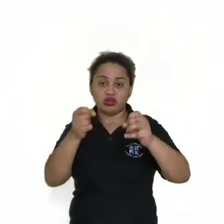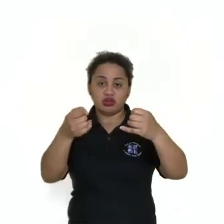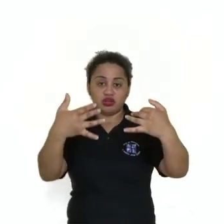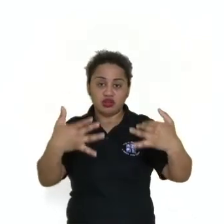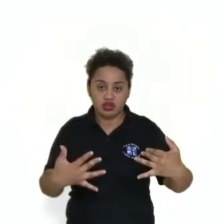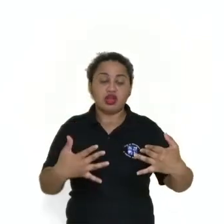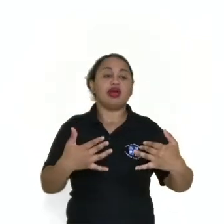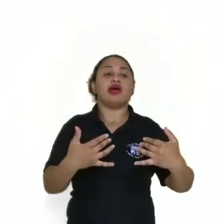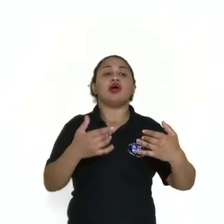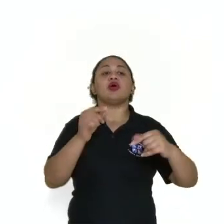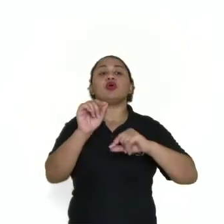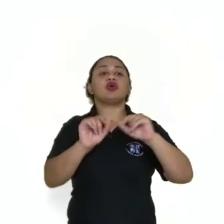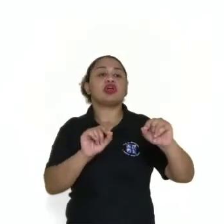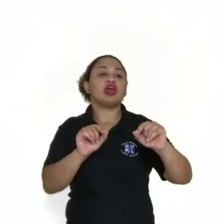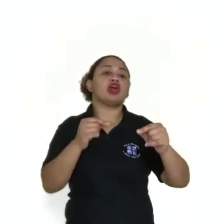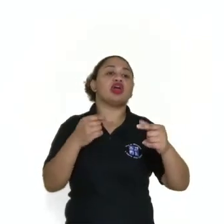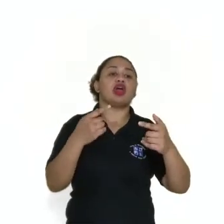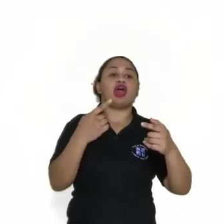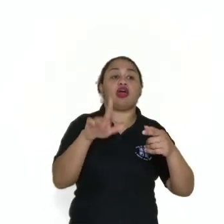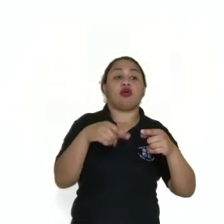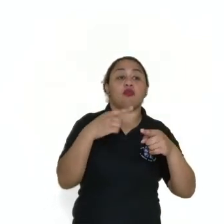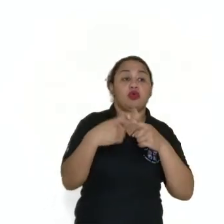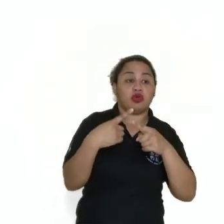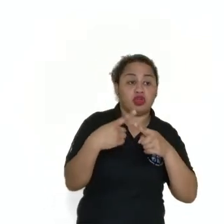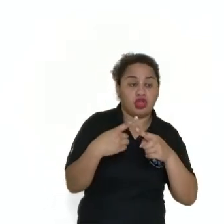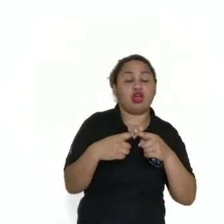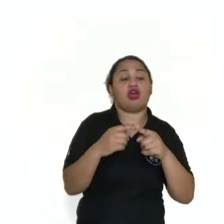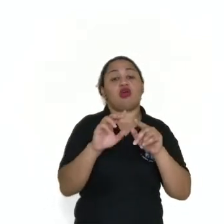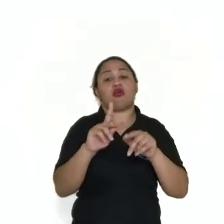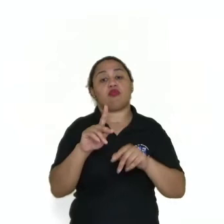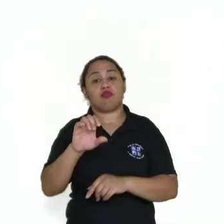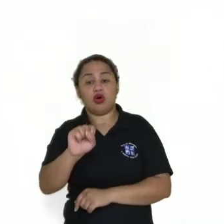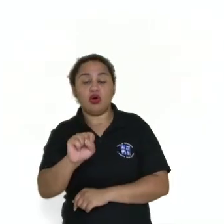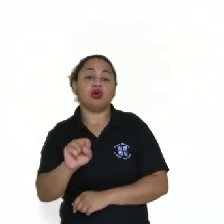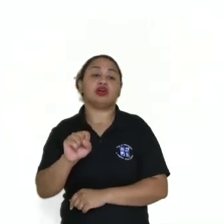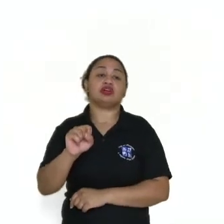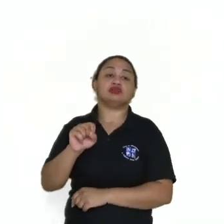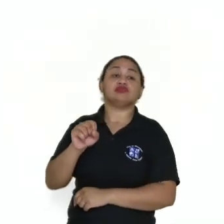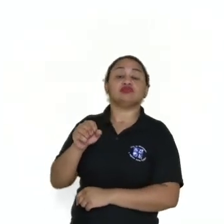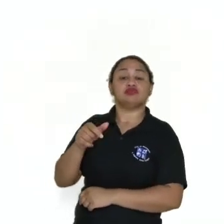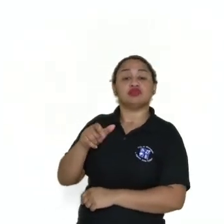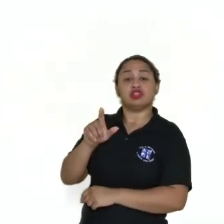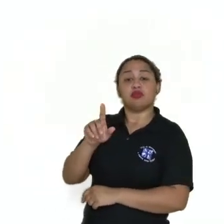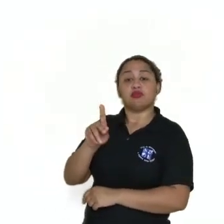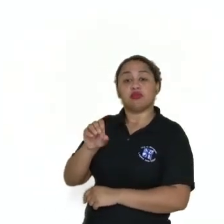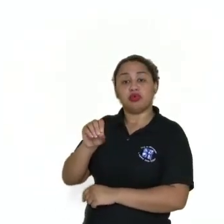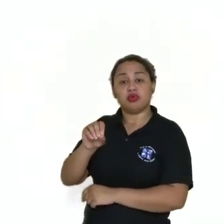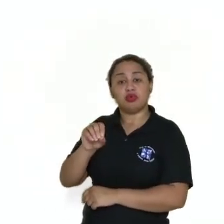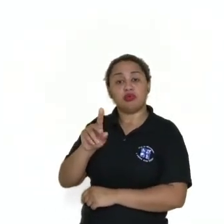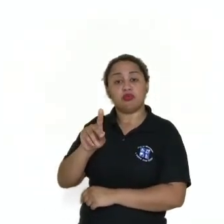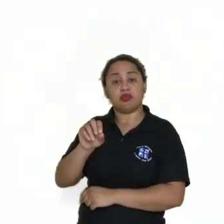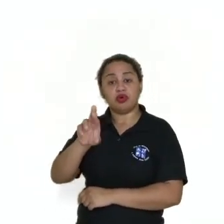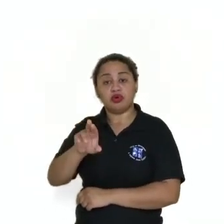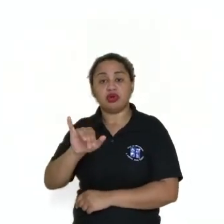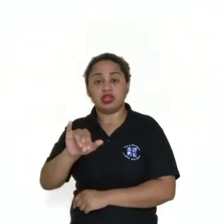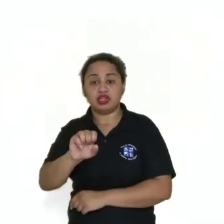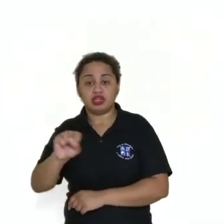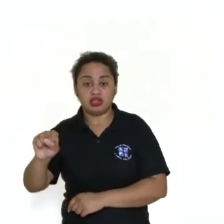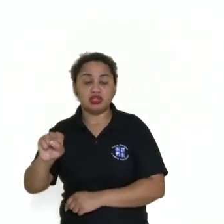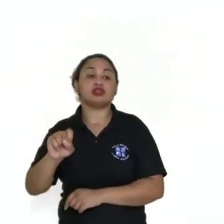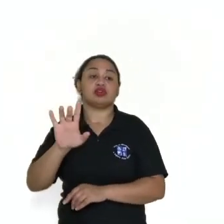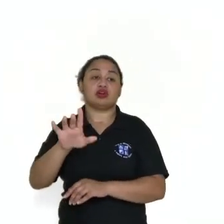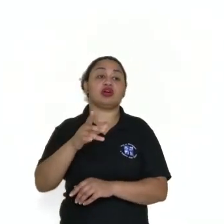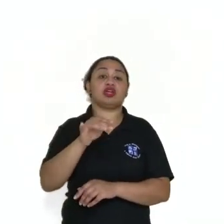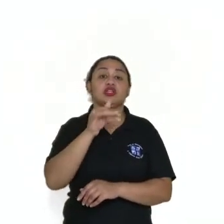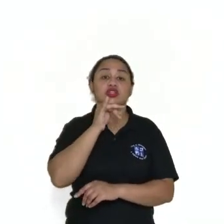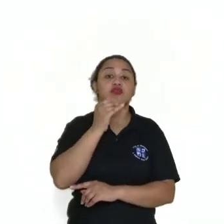motivo ou razão e são elas o porquê, pois, visto que, já que, por isso. Exemplo, brincar é importante para